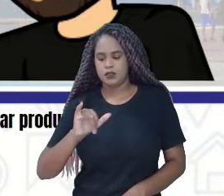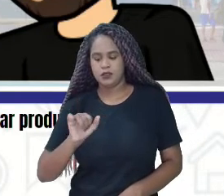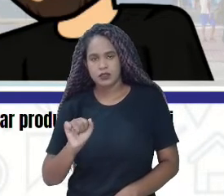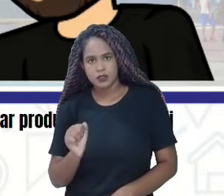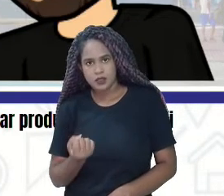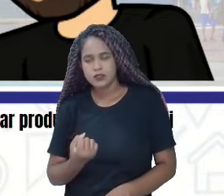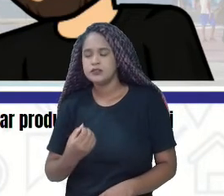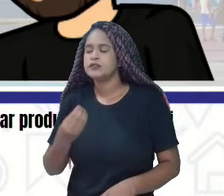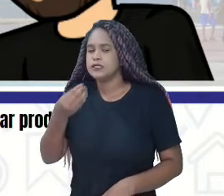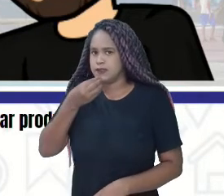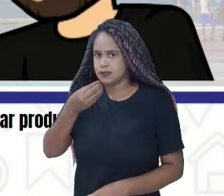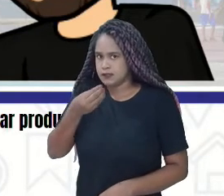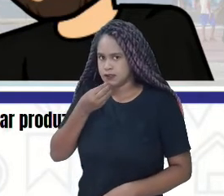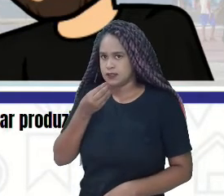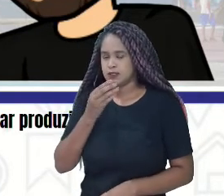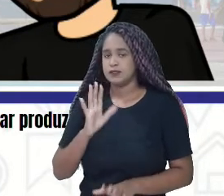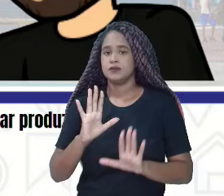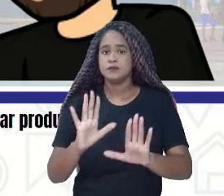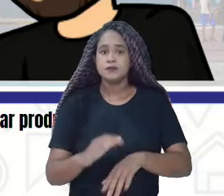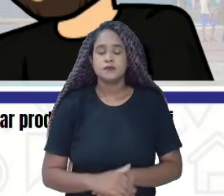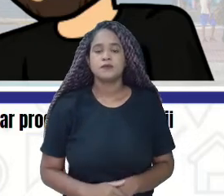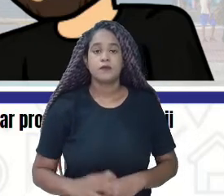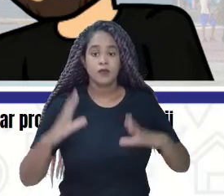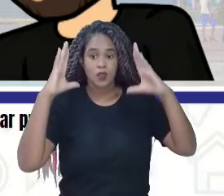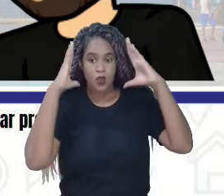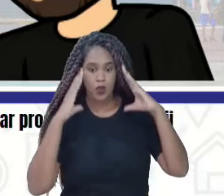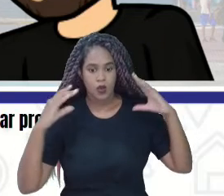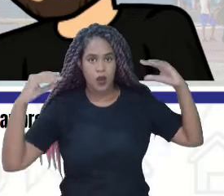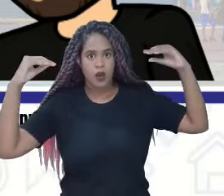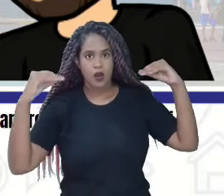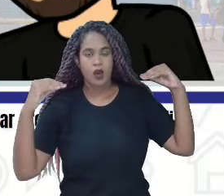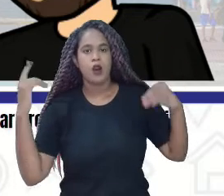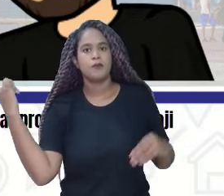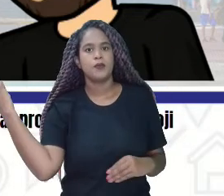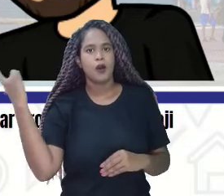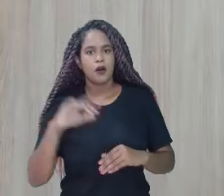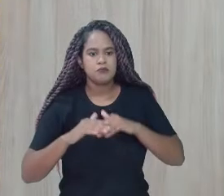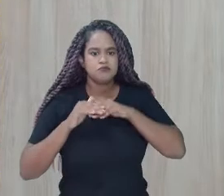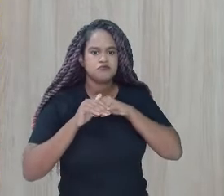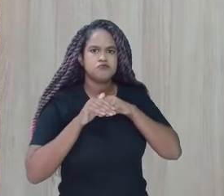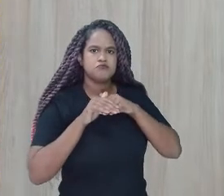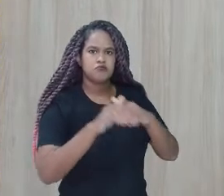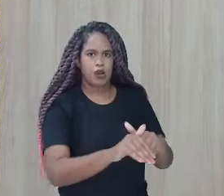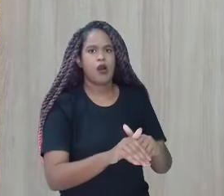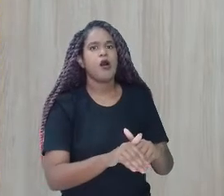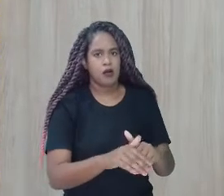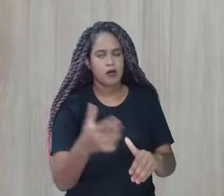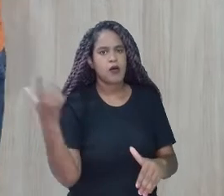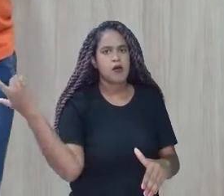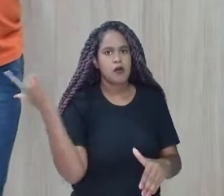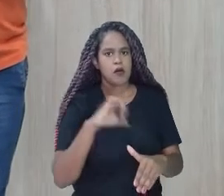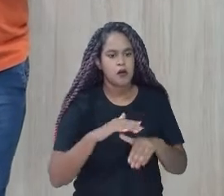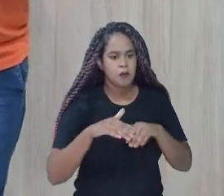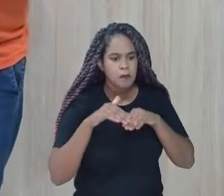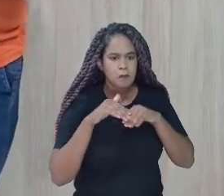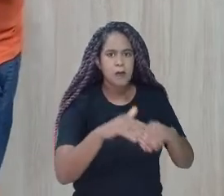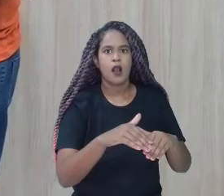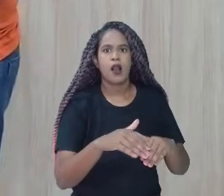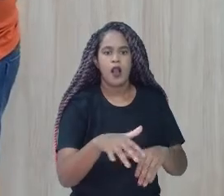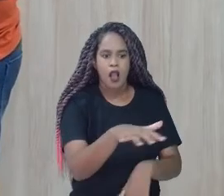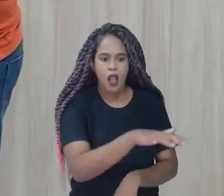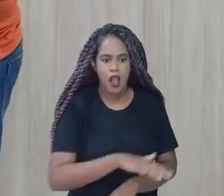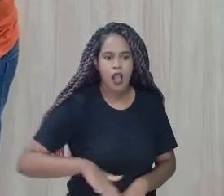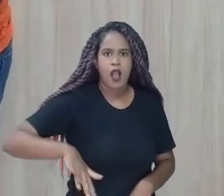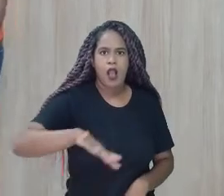porém os holandeses eles vão ocupar o território, né? Eles invadem e conseguem ocupar